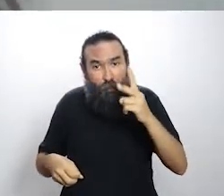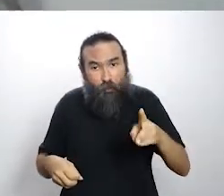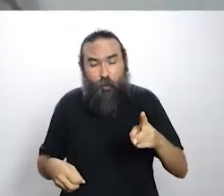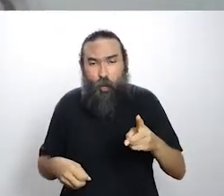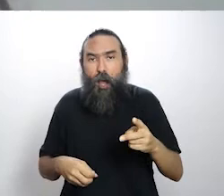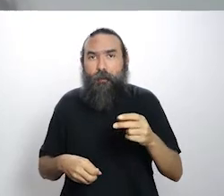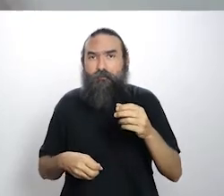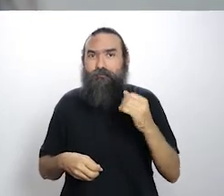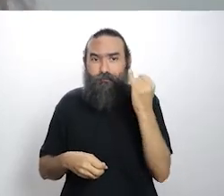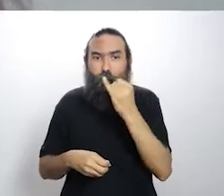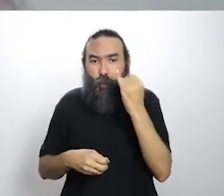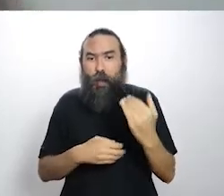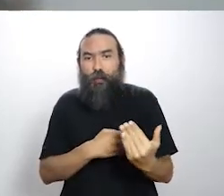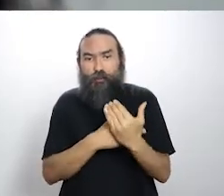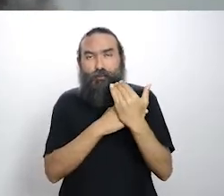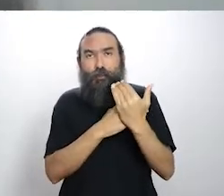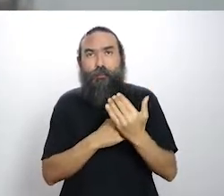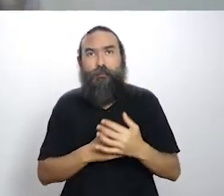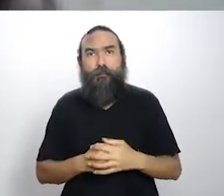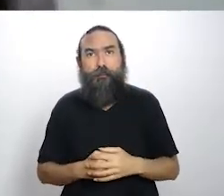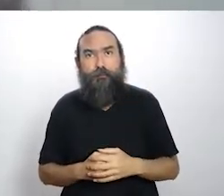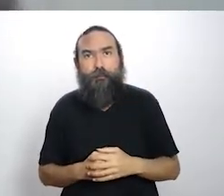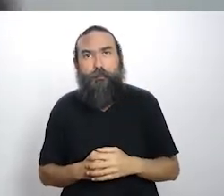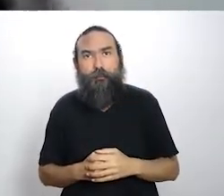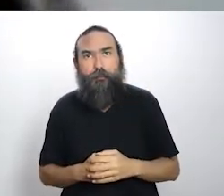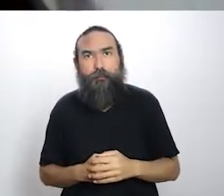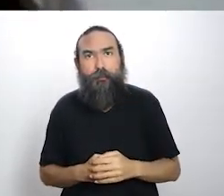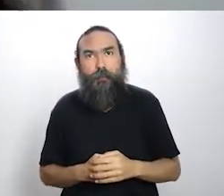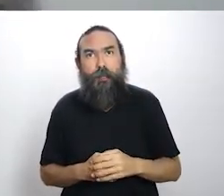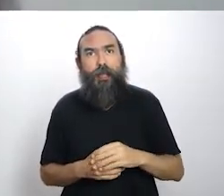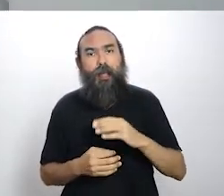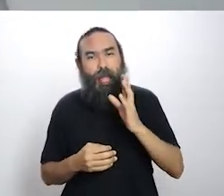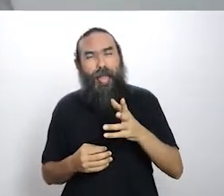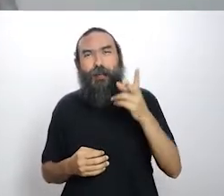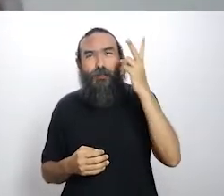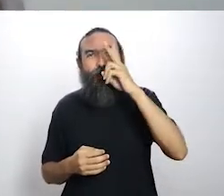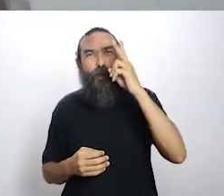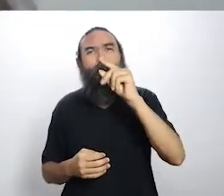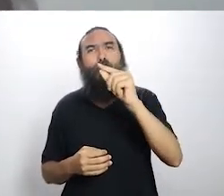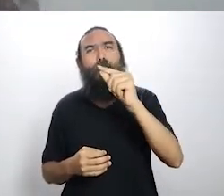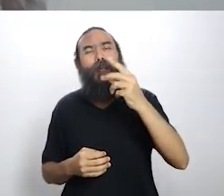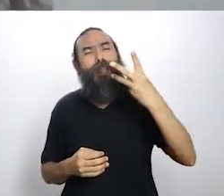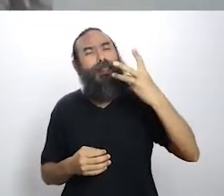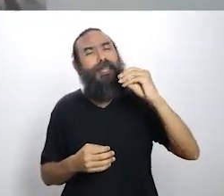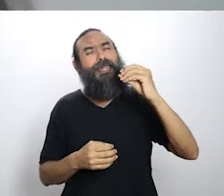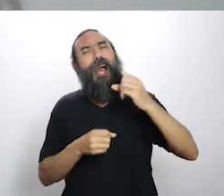Depois disso, né, vou tentar encurtar nessa história de um pouco mais de 30 anos,